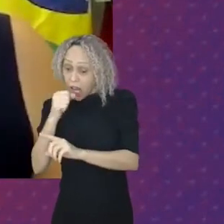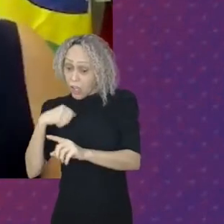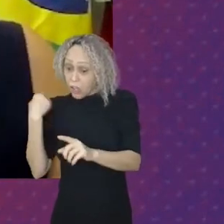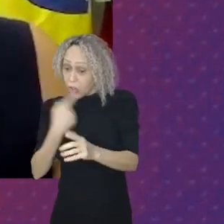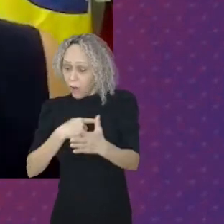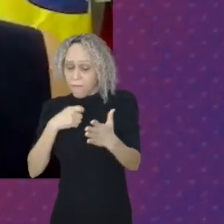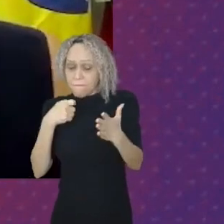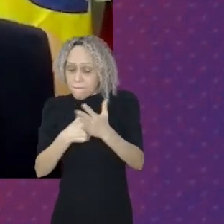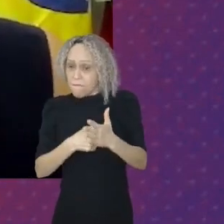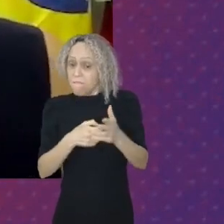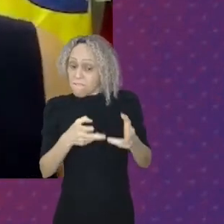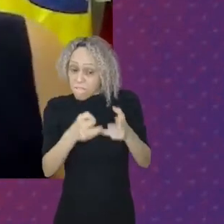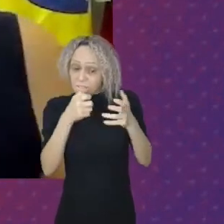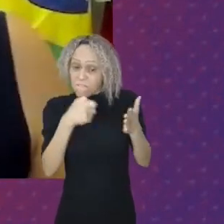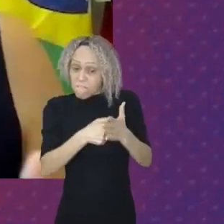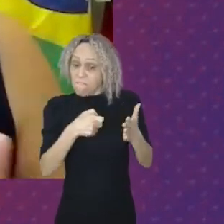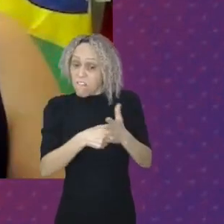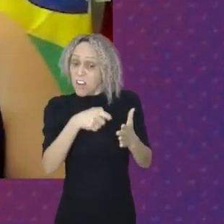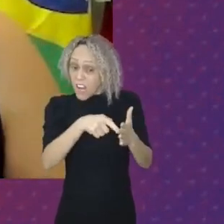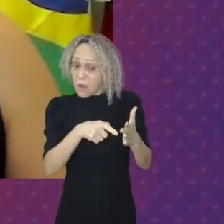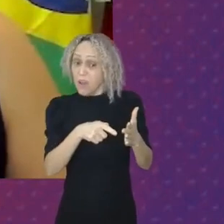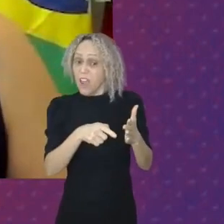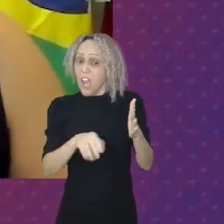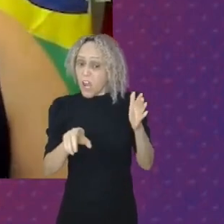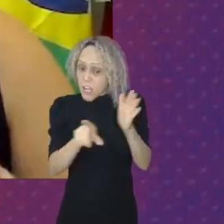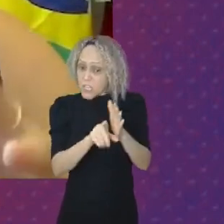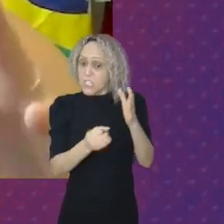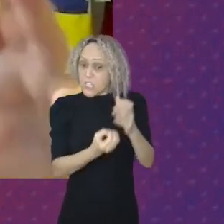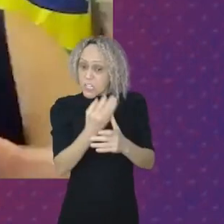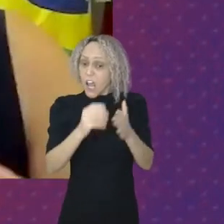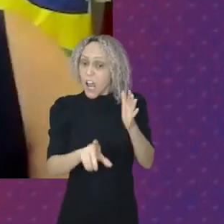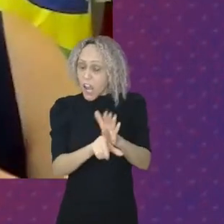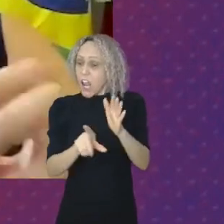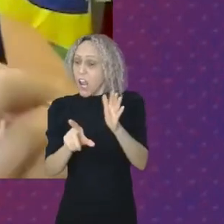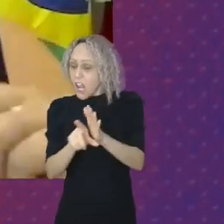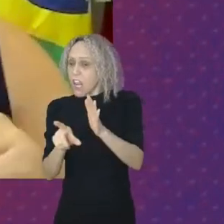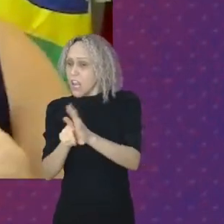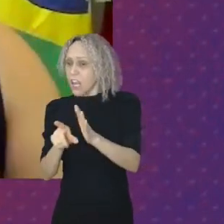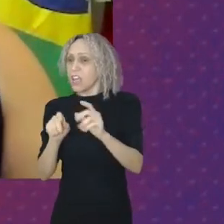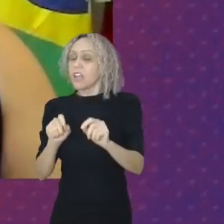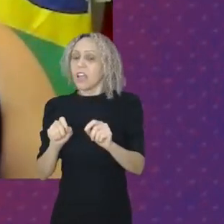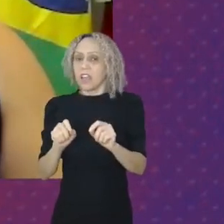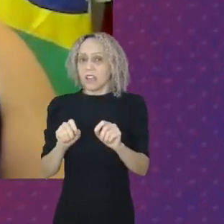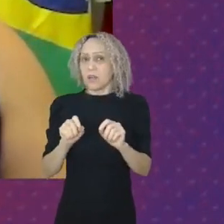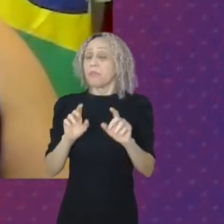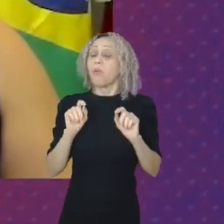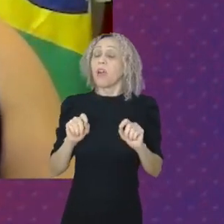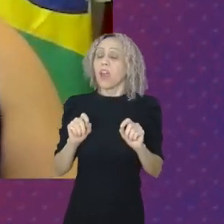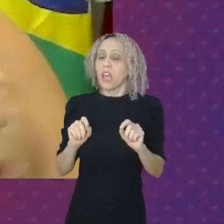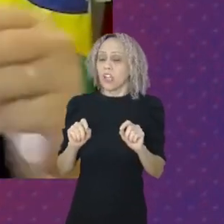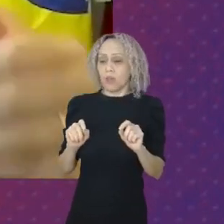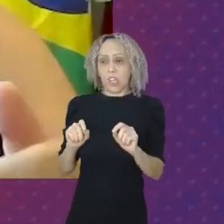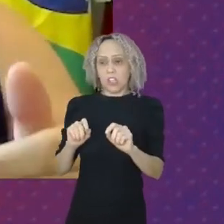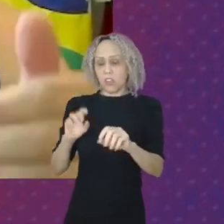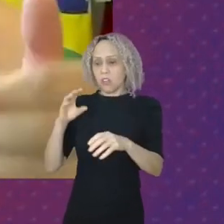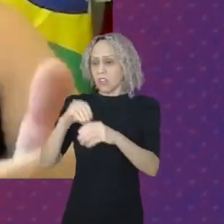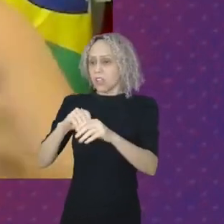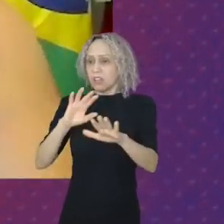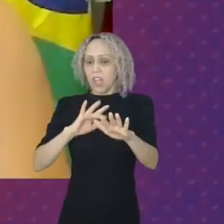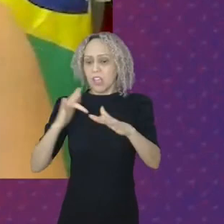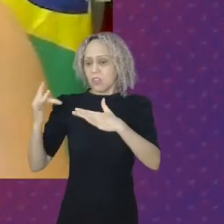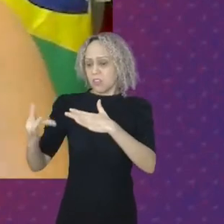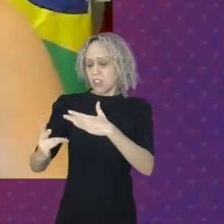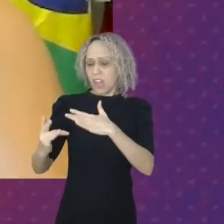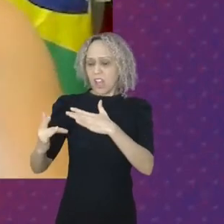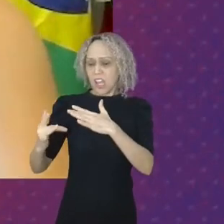constante violência política de gênero, em que não é só ameaças nas redes sociais que a gente tem visto. A gente tem